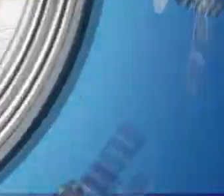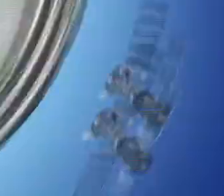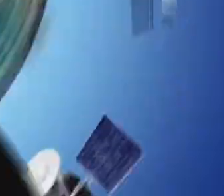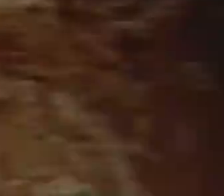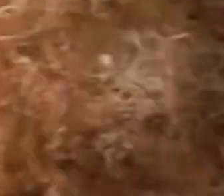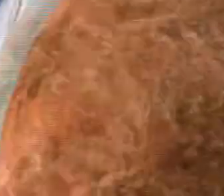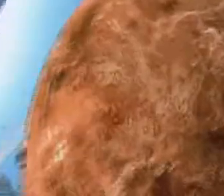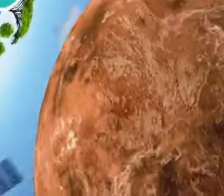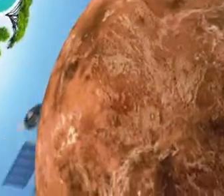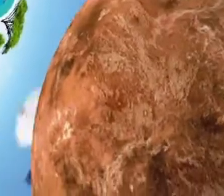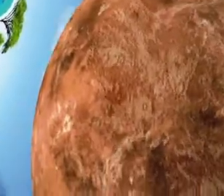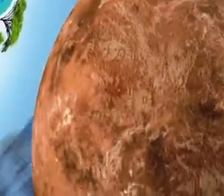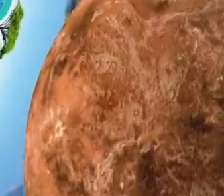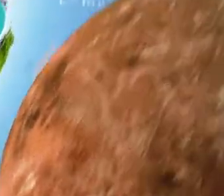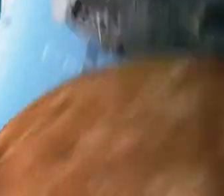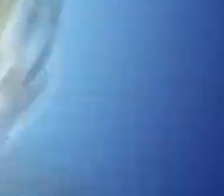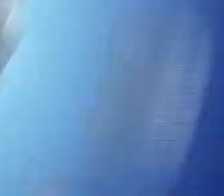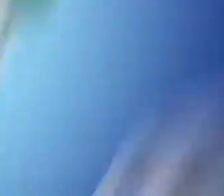E aí